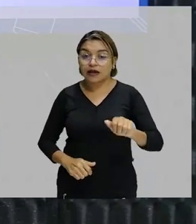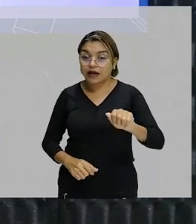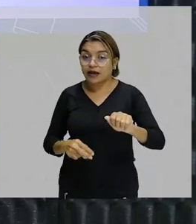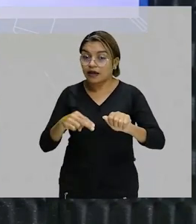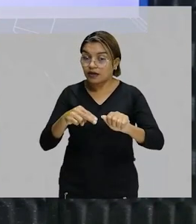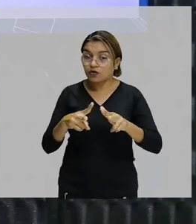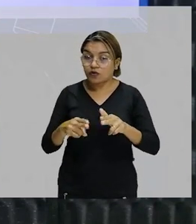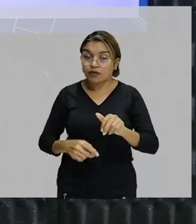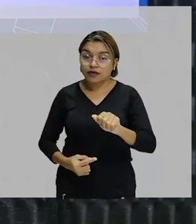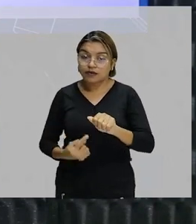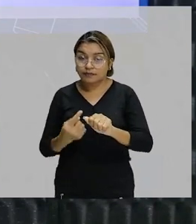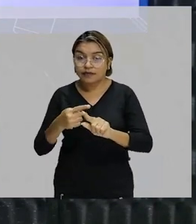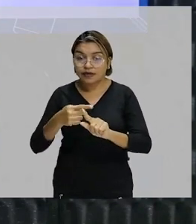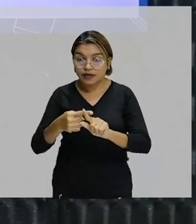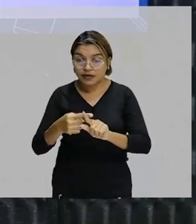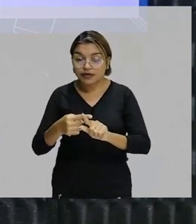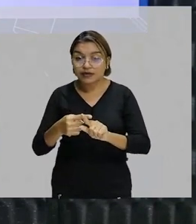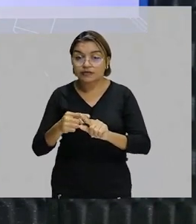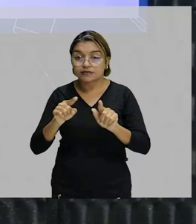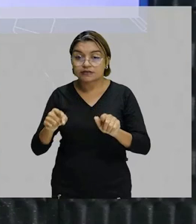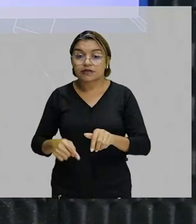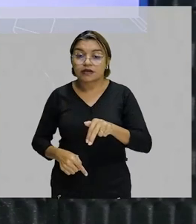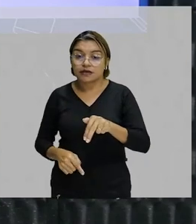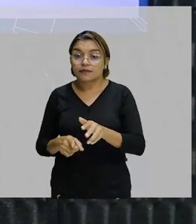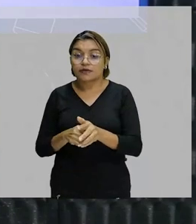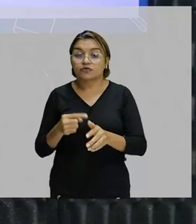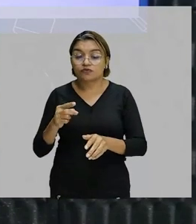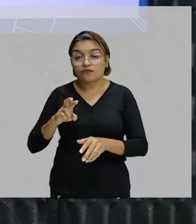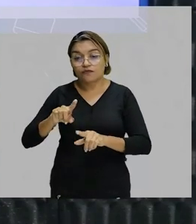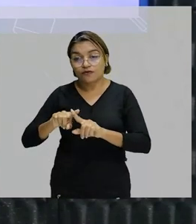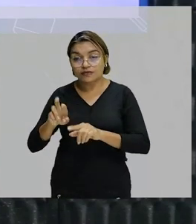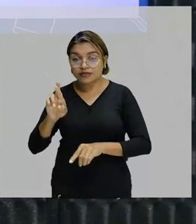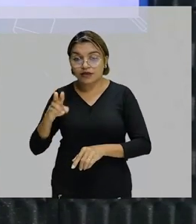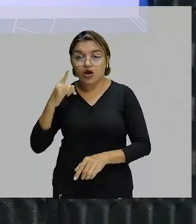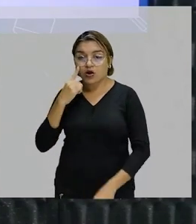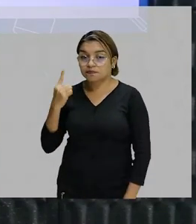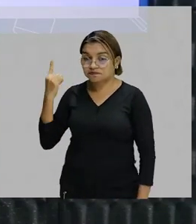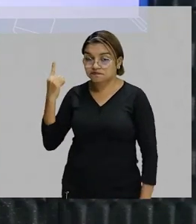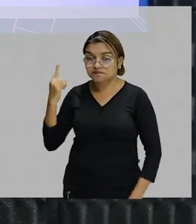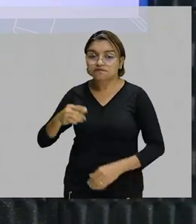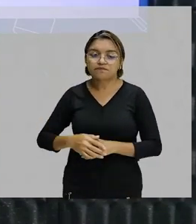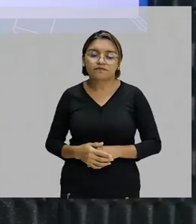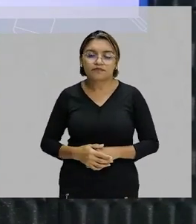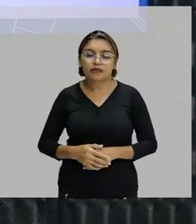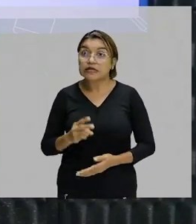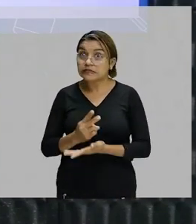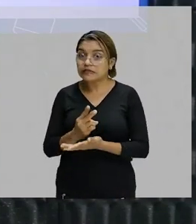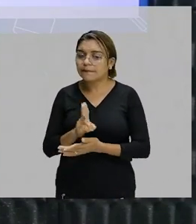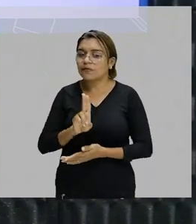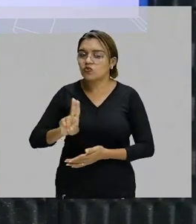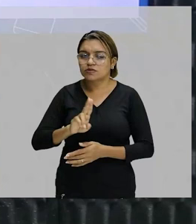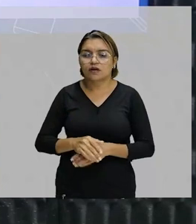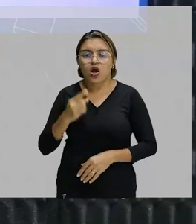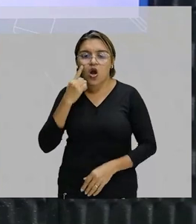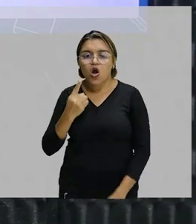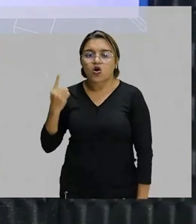ó an = 1 + n - 1 x r substituindo eu tenho 303 = -61 + n -